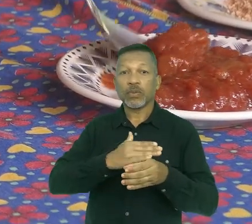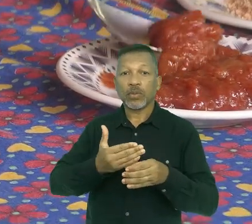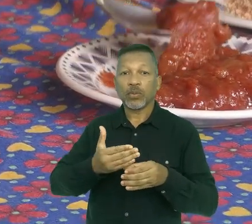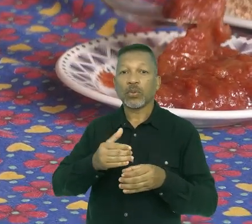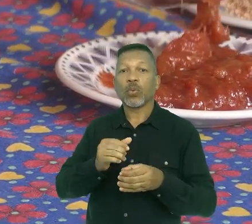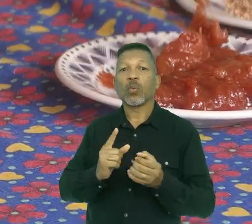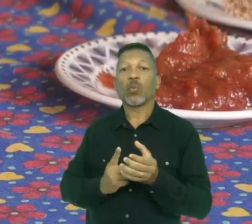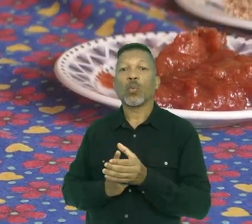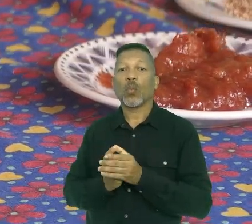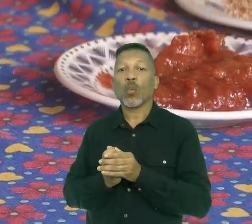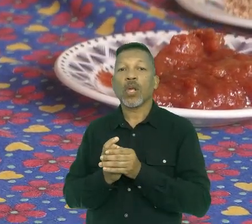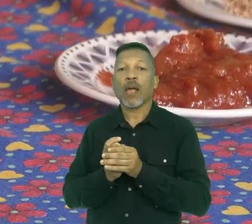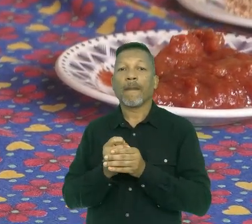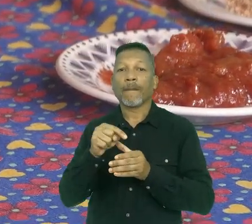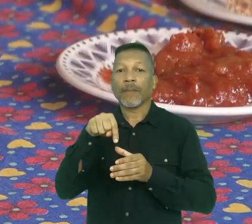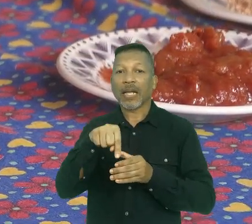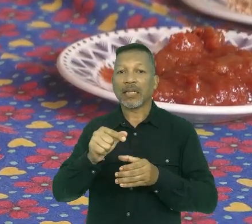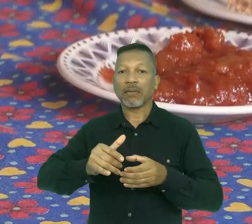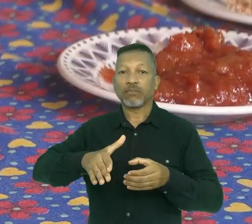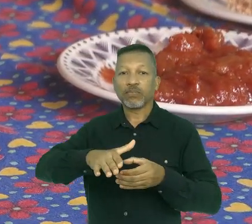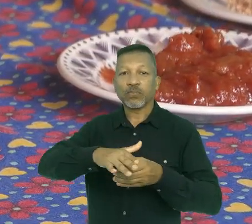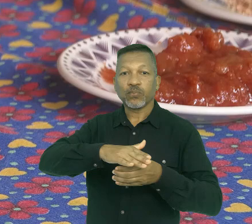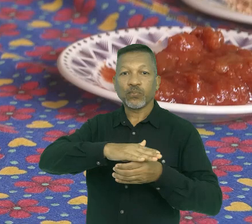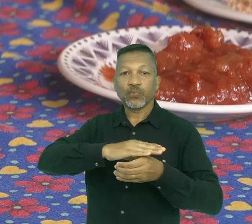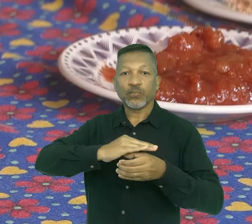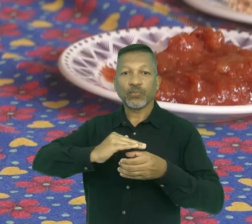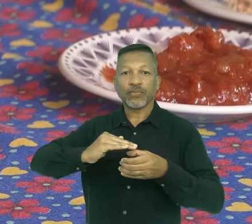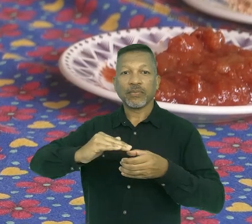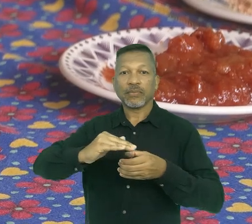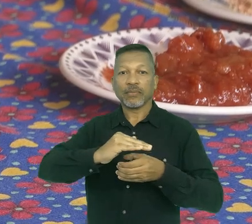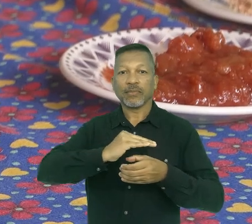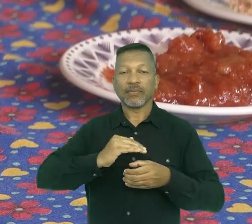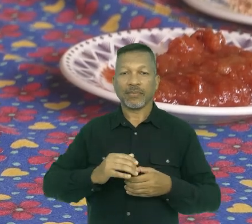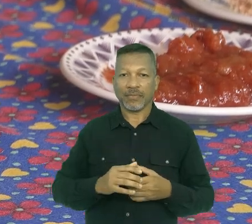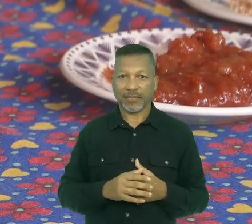colocar goiabada nela, tá?